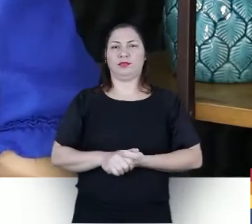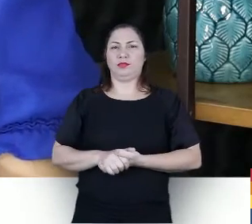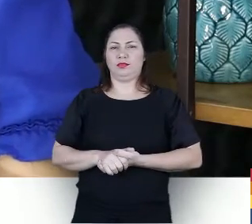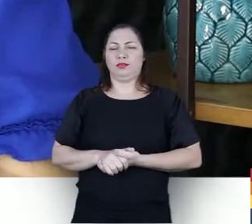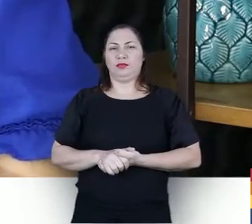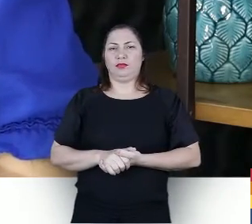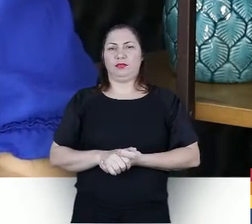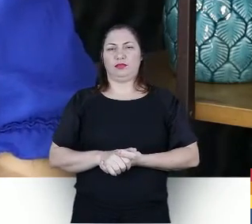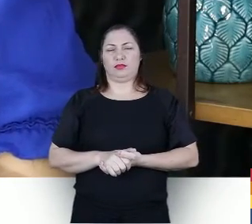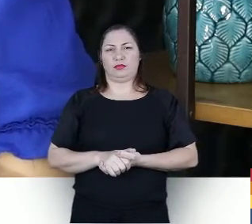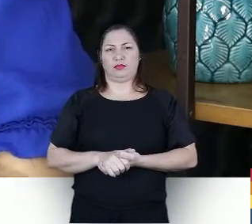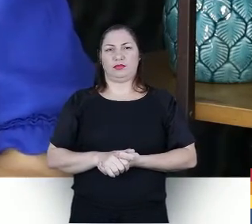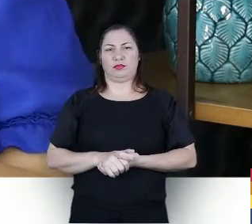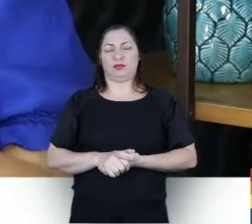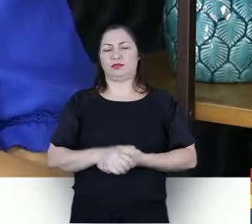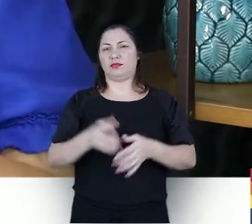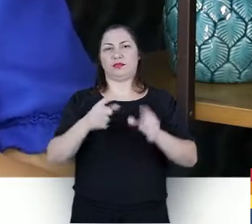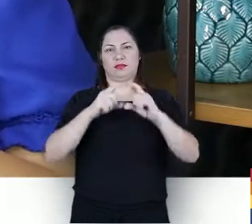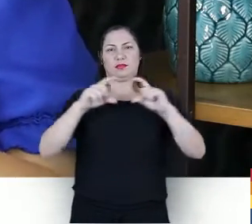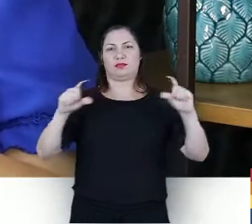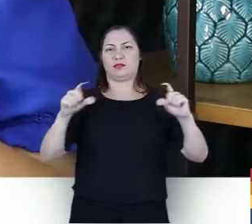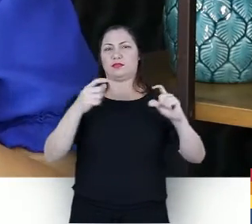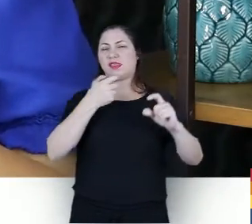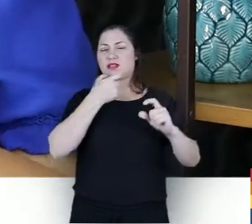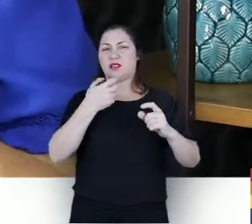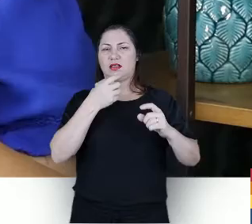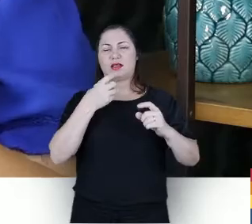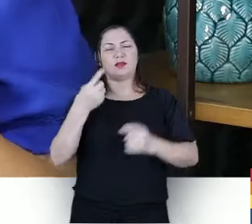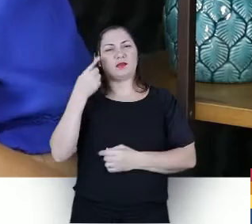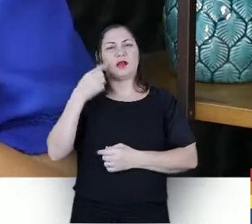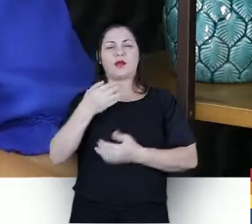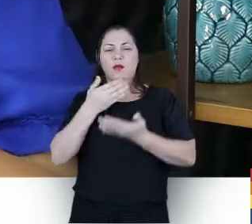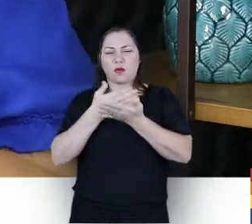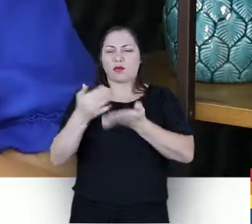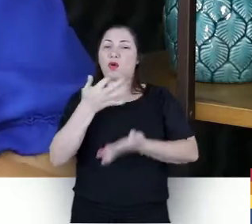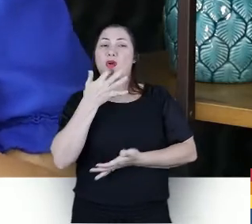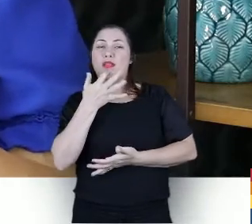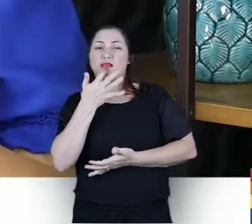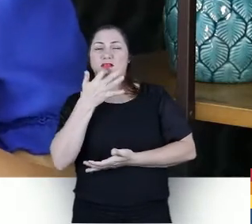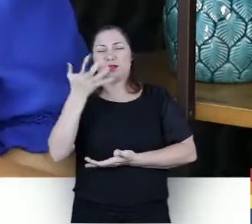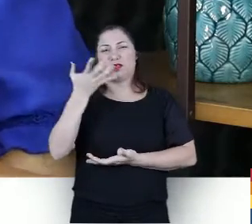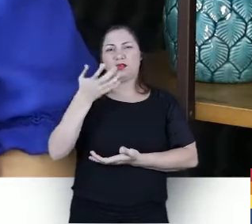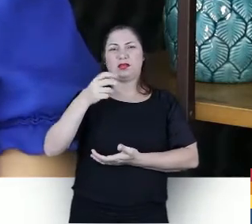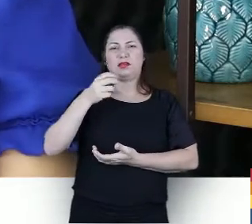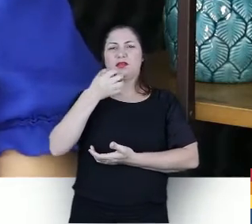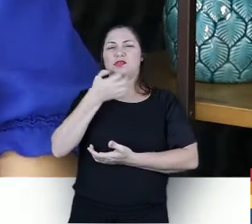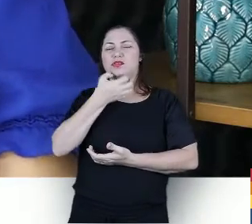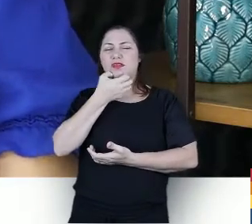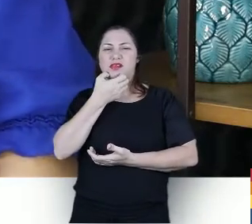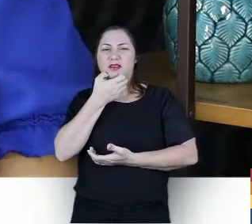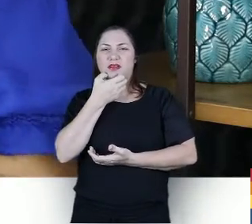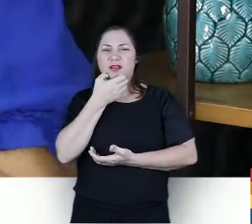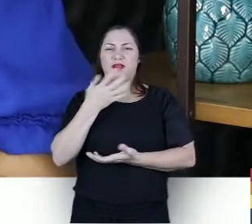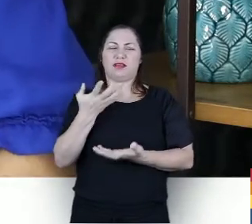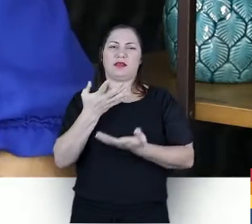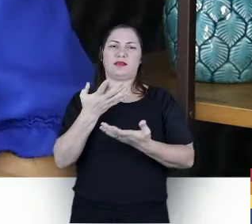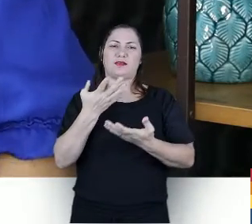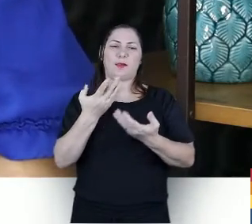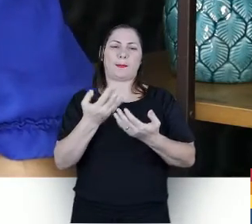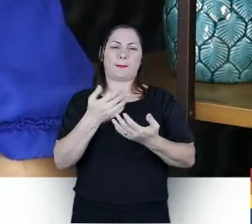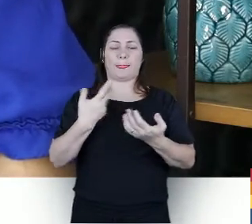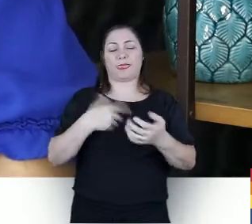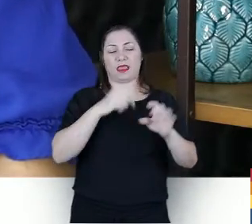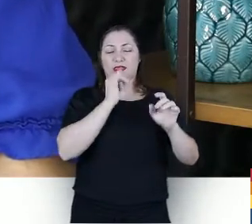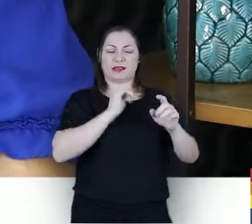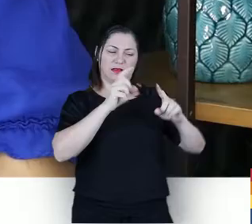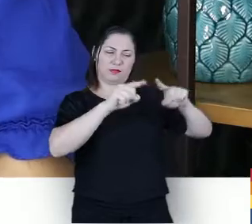os estudantes, eles pedem muito também essa questão do trabalhar do inglês de forma cotidiana. De que forma o inglês